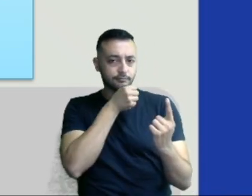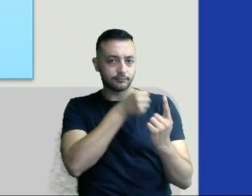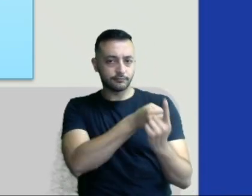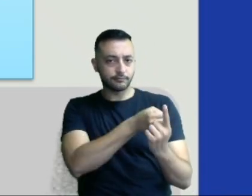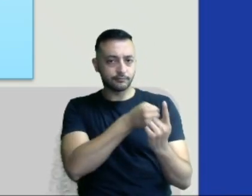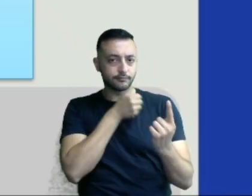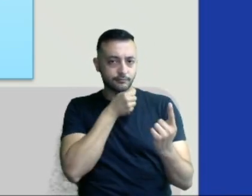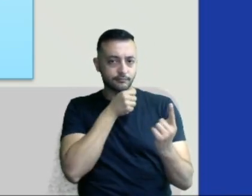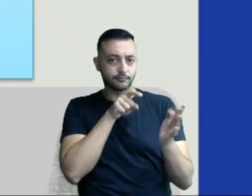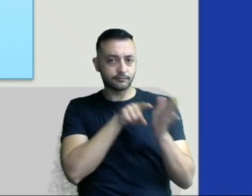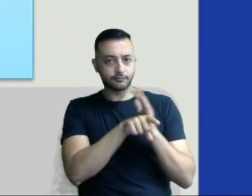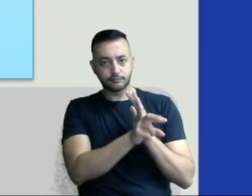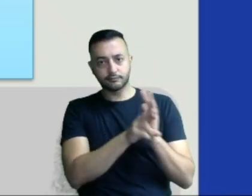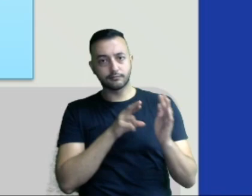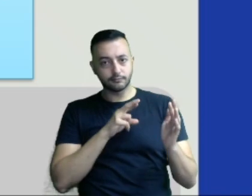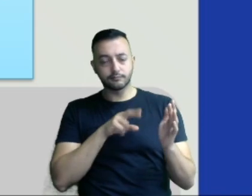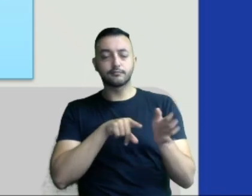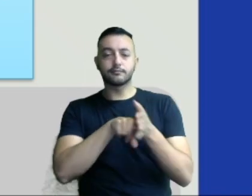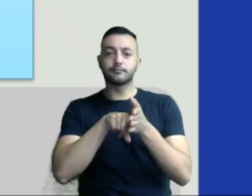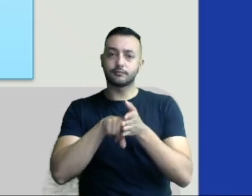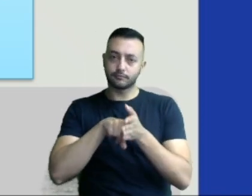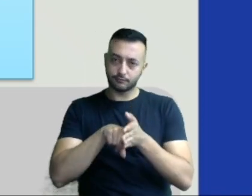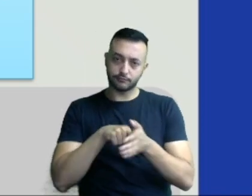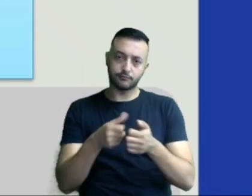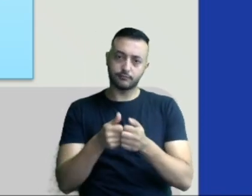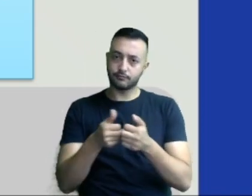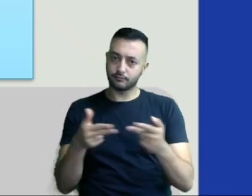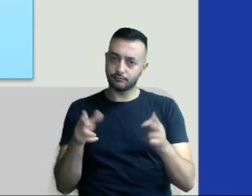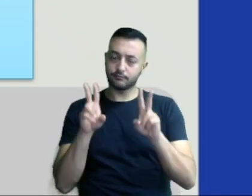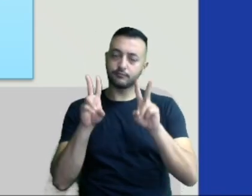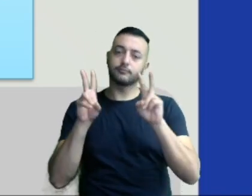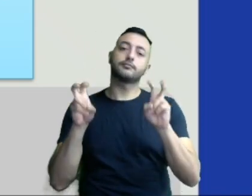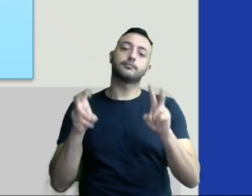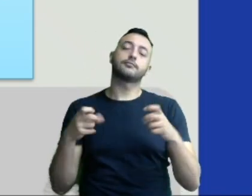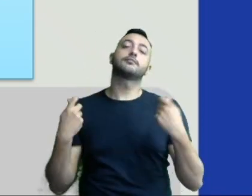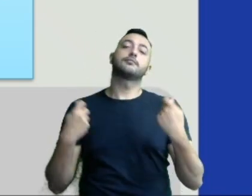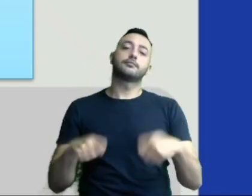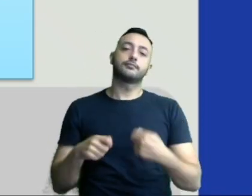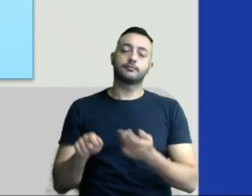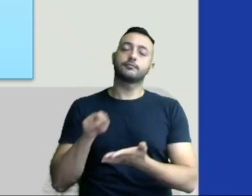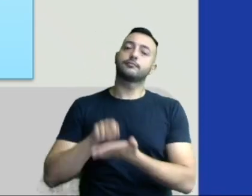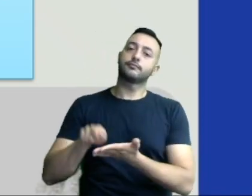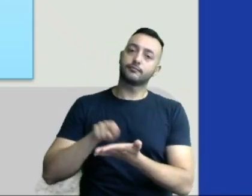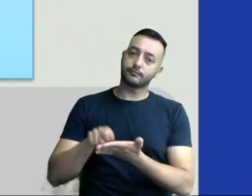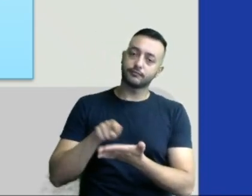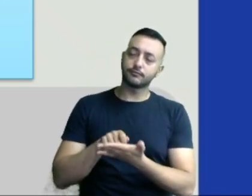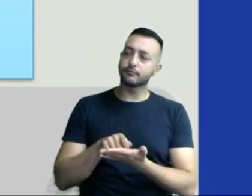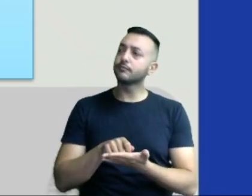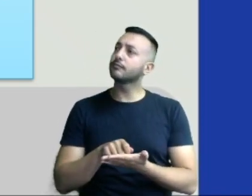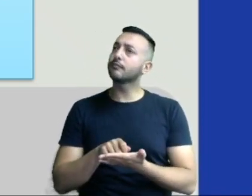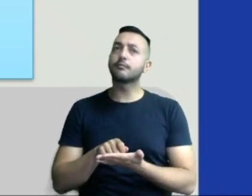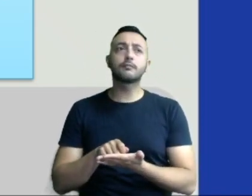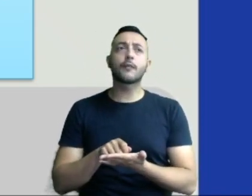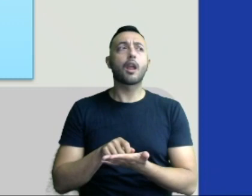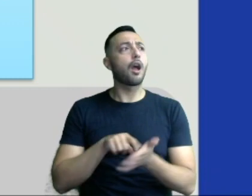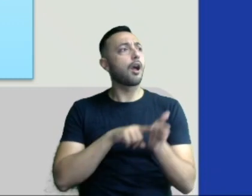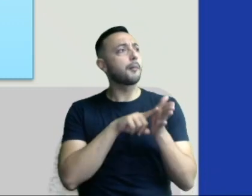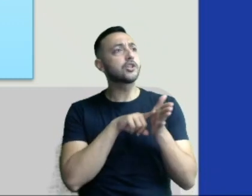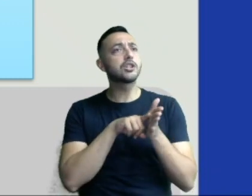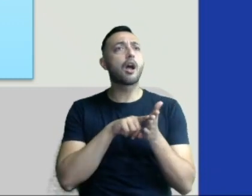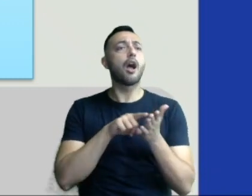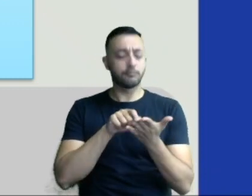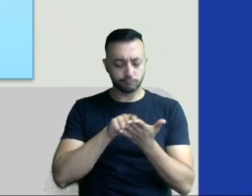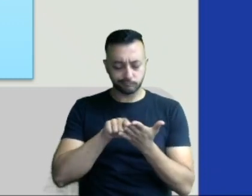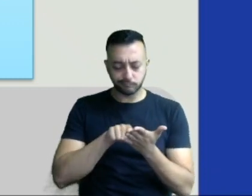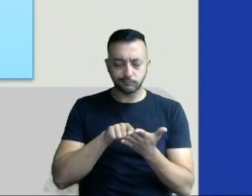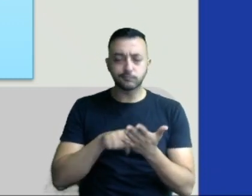reunir informações relevantes sobre o tema. Ele precisou escrever, fazer anotações,